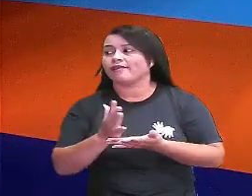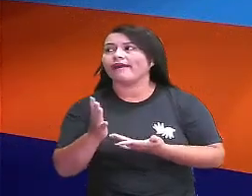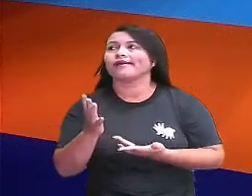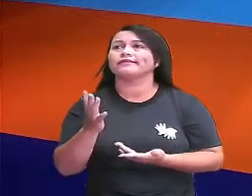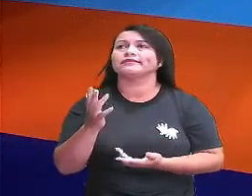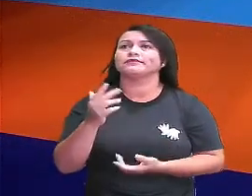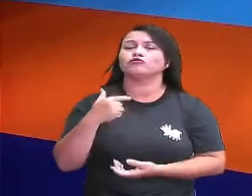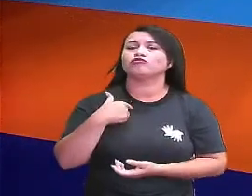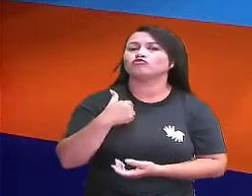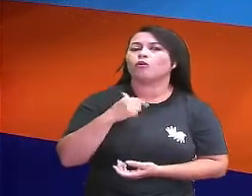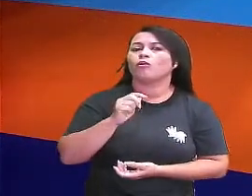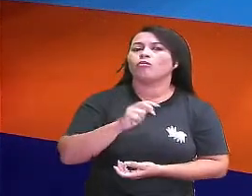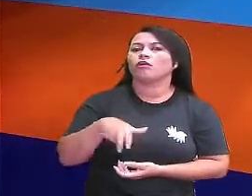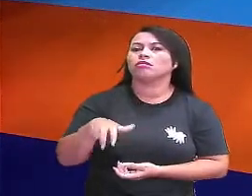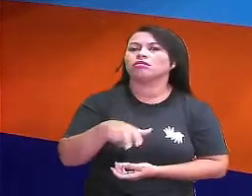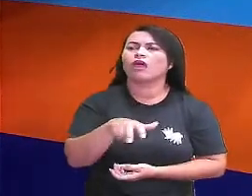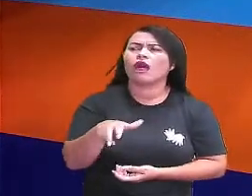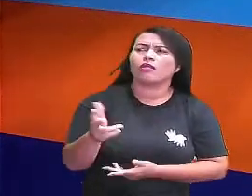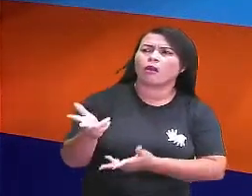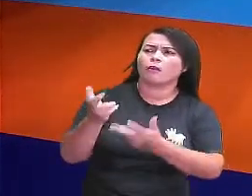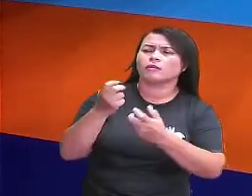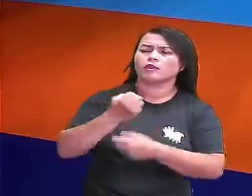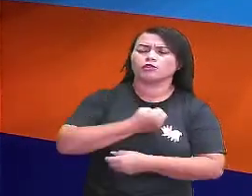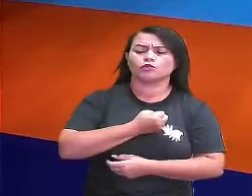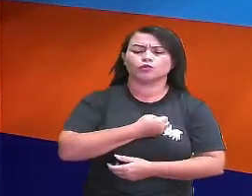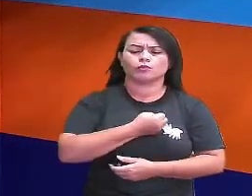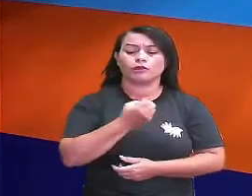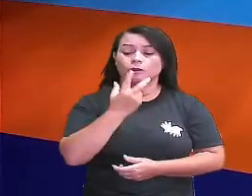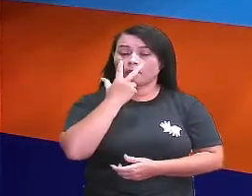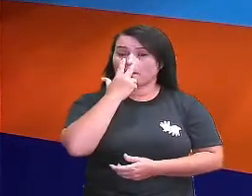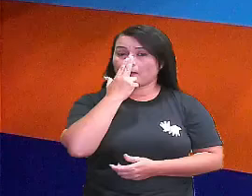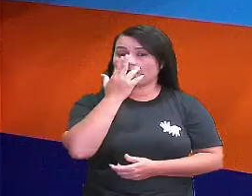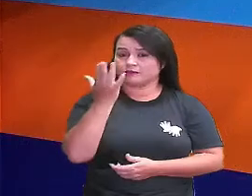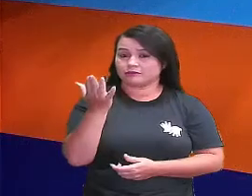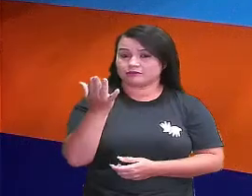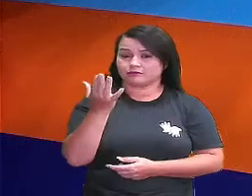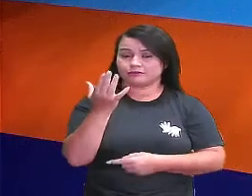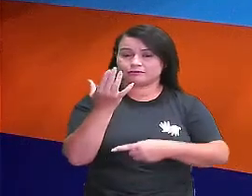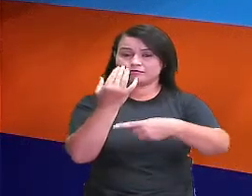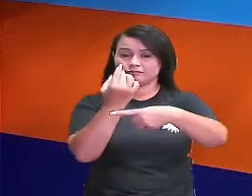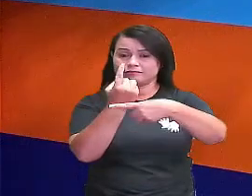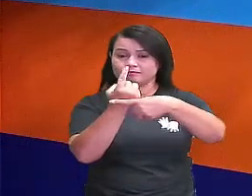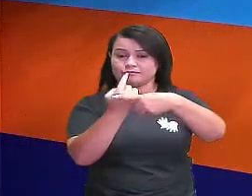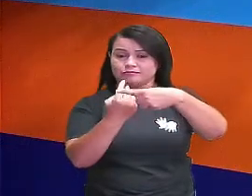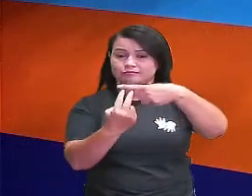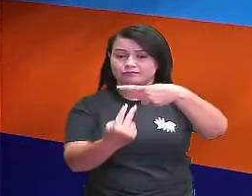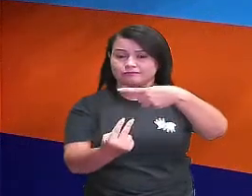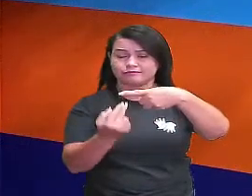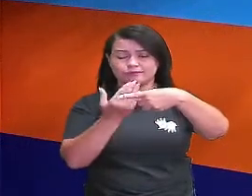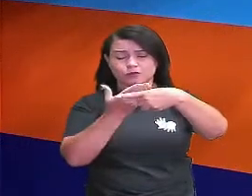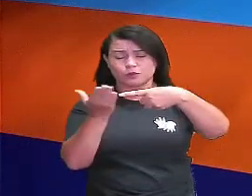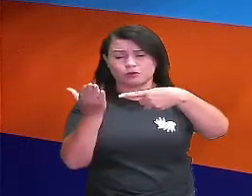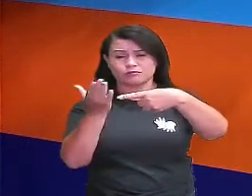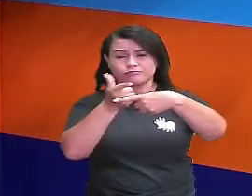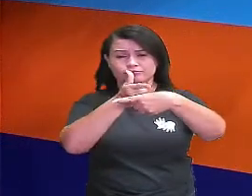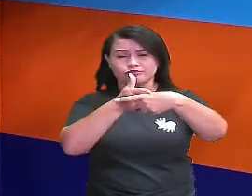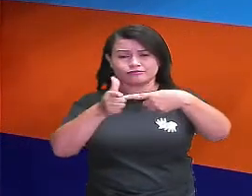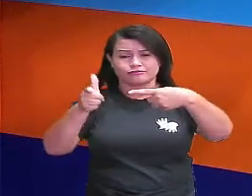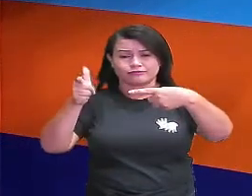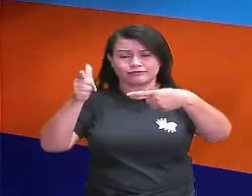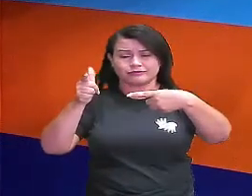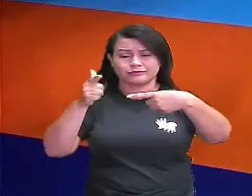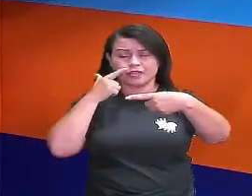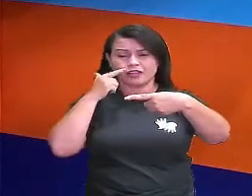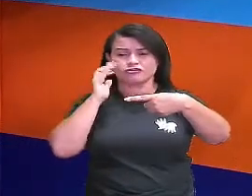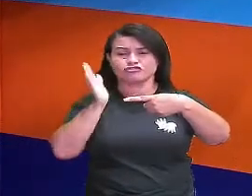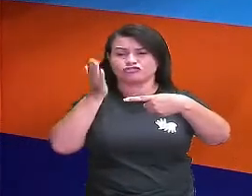andando por aí e vejo números parecidos com esse aqui, ó. Tá vendo? Onde está cortadinho aqui no meio. Então, isso aqui, quando você vê, você já vê